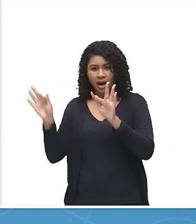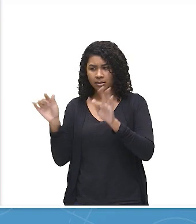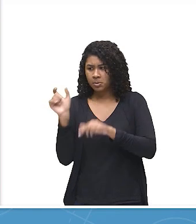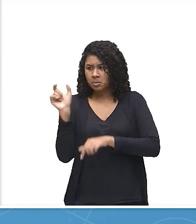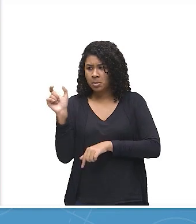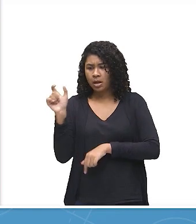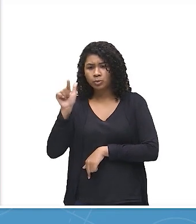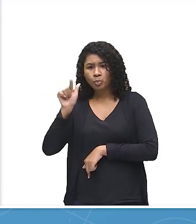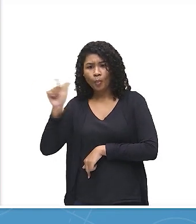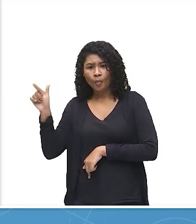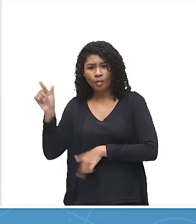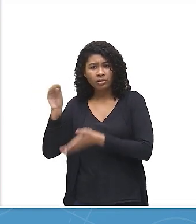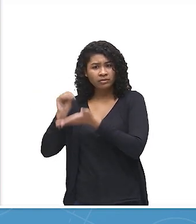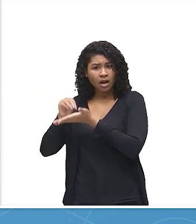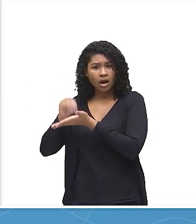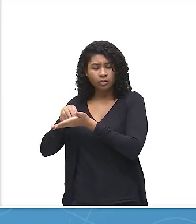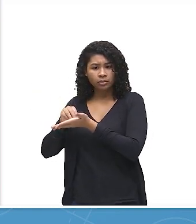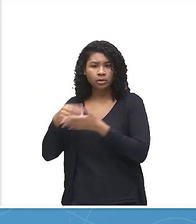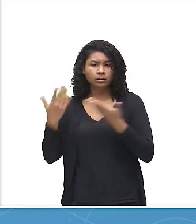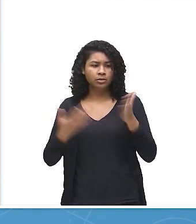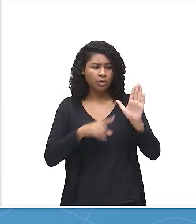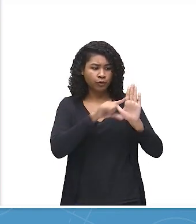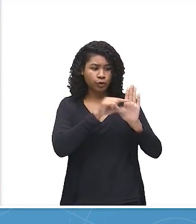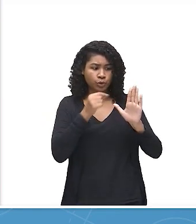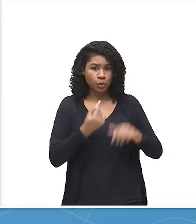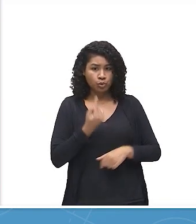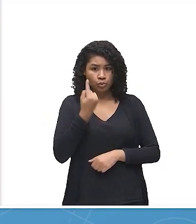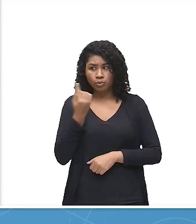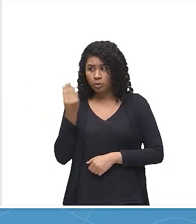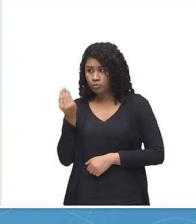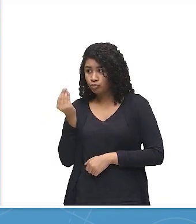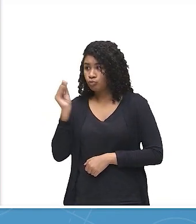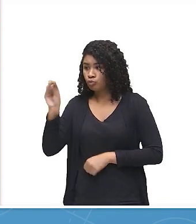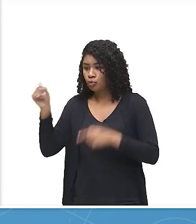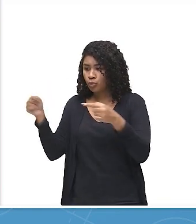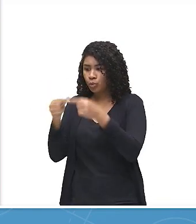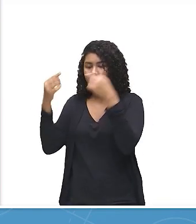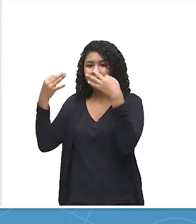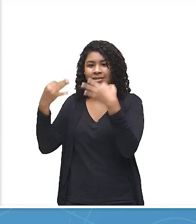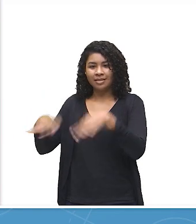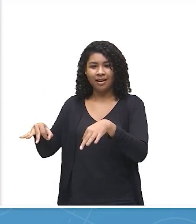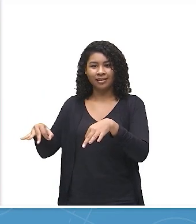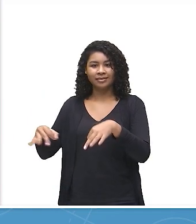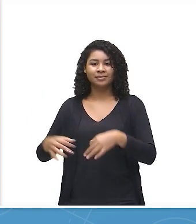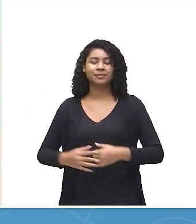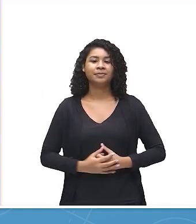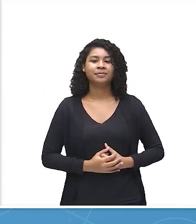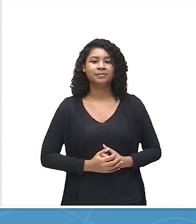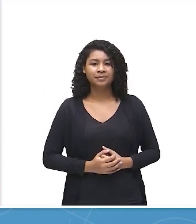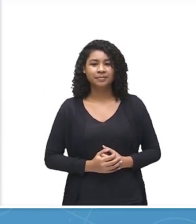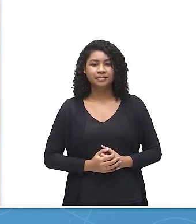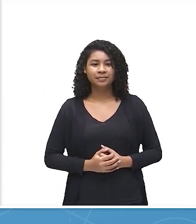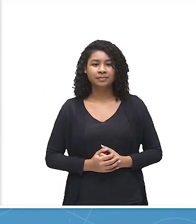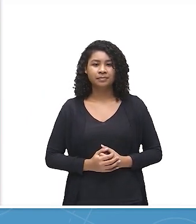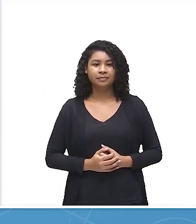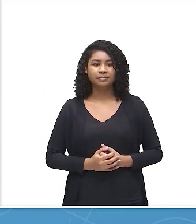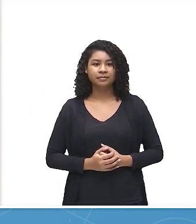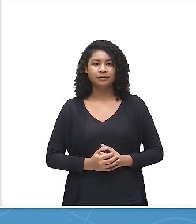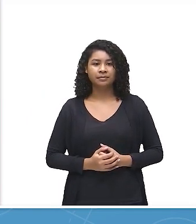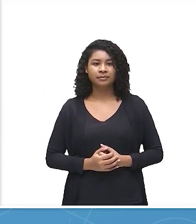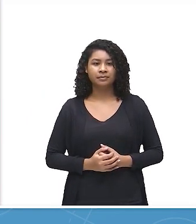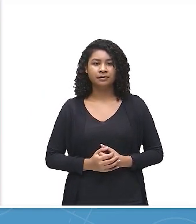o cachorro está debaixo ou está embaixo da mesa. Então, vocês foram muito